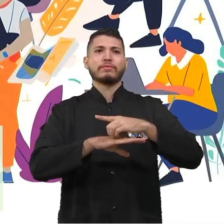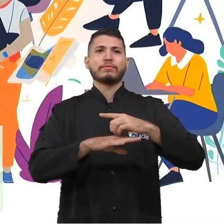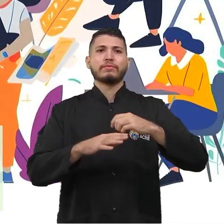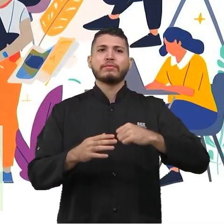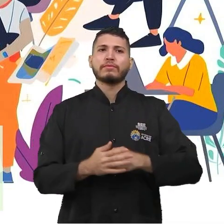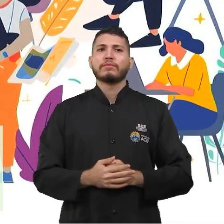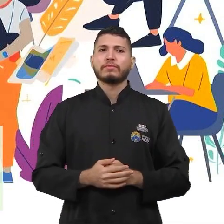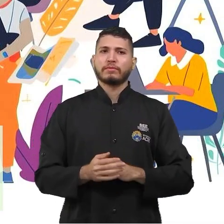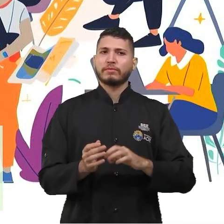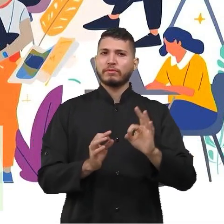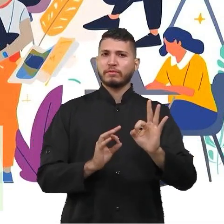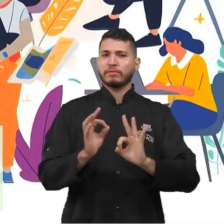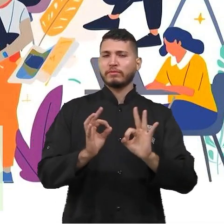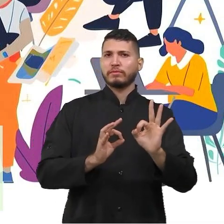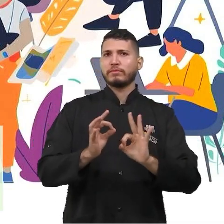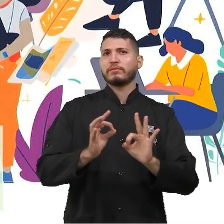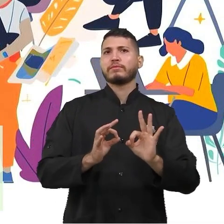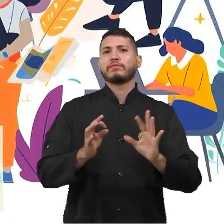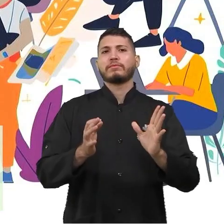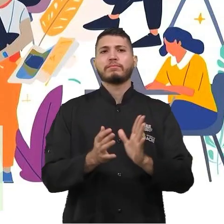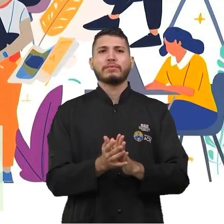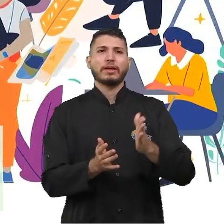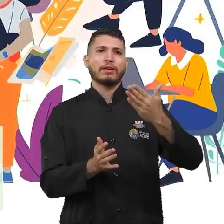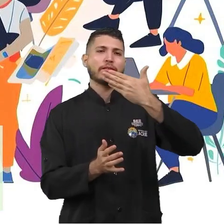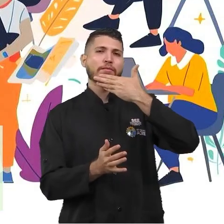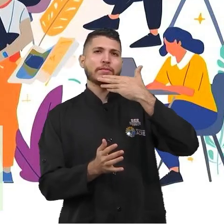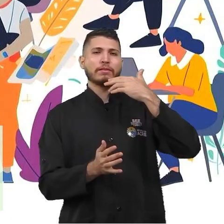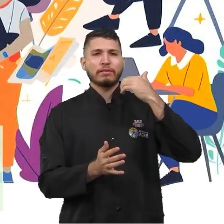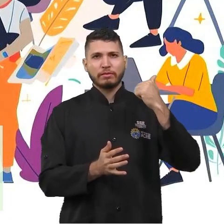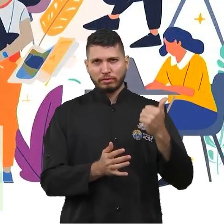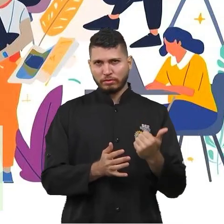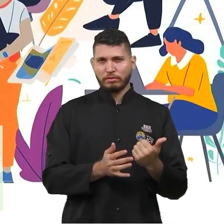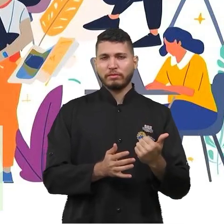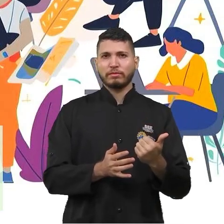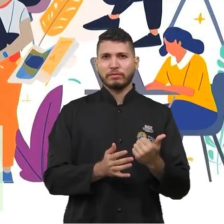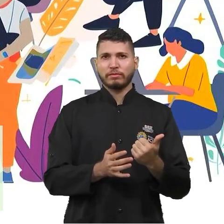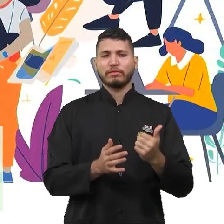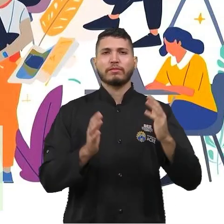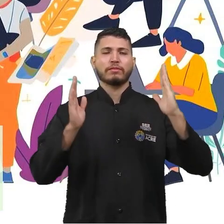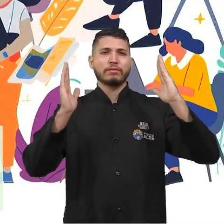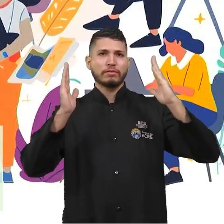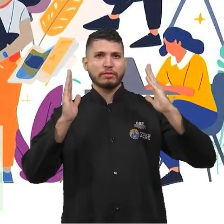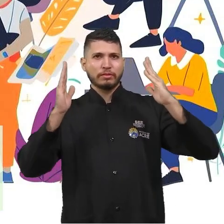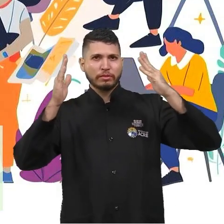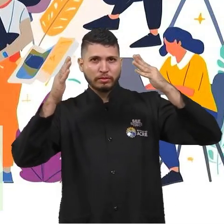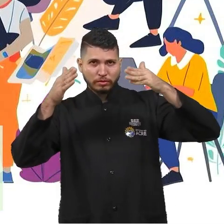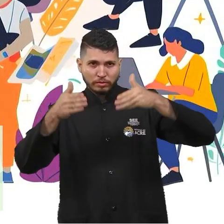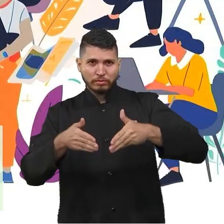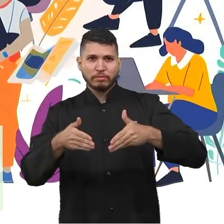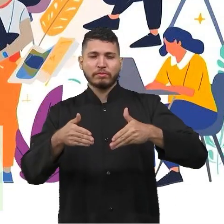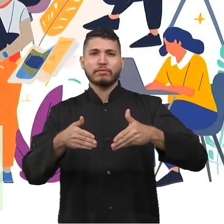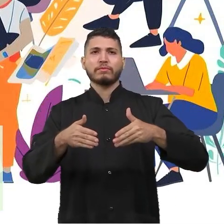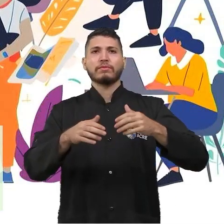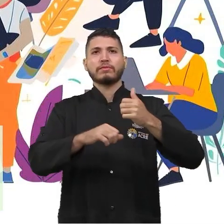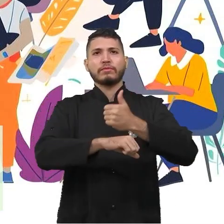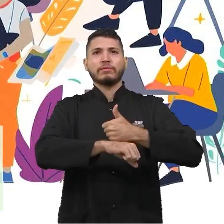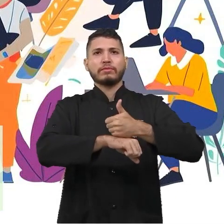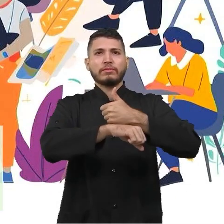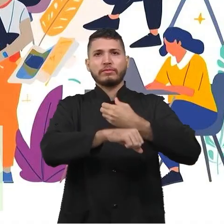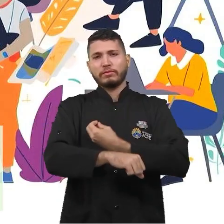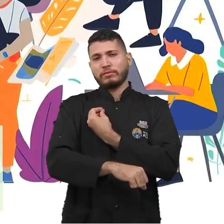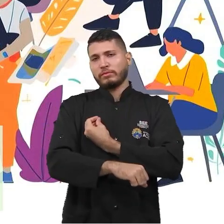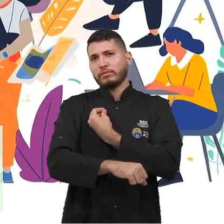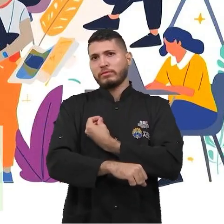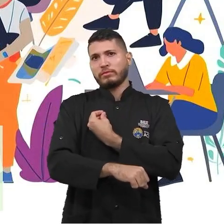e pela demanda por maior flexibilidade, com foco na qualidade de vida dos colaboradores e